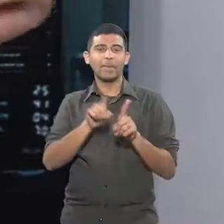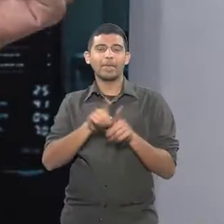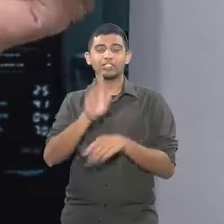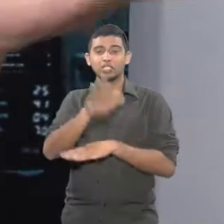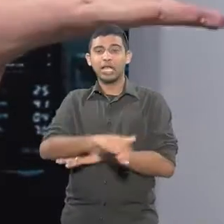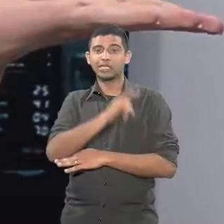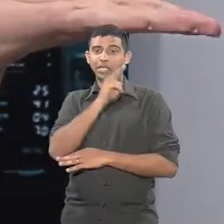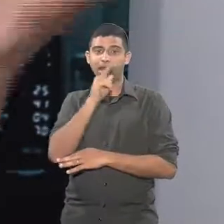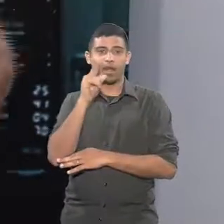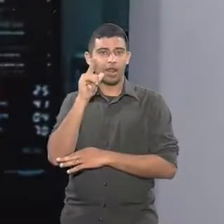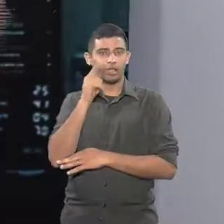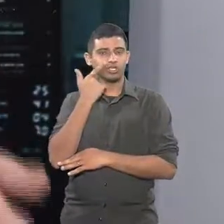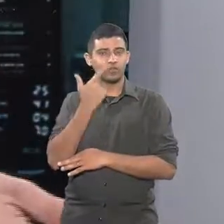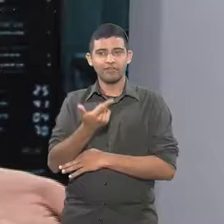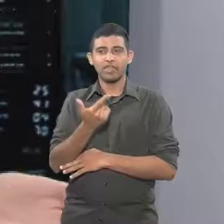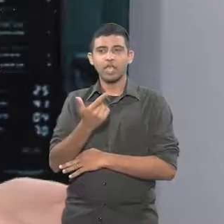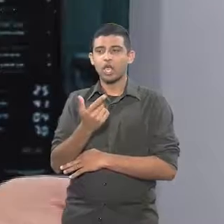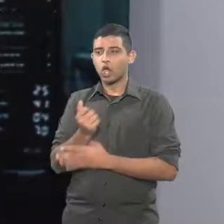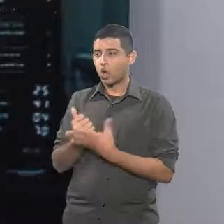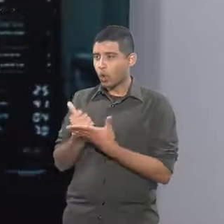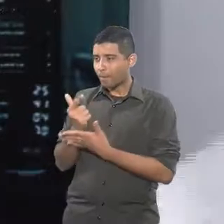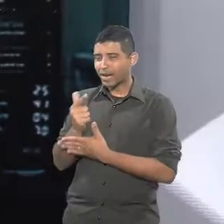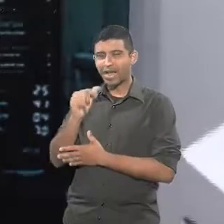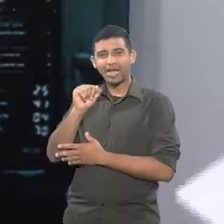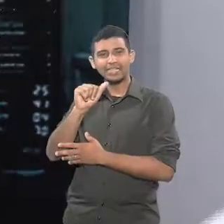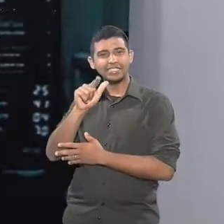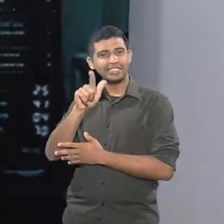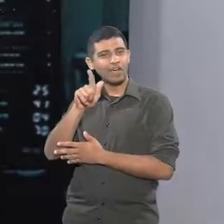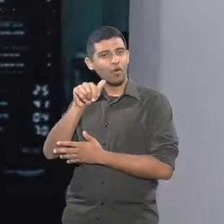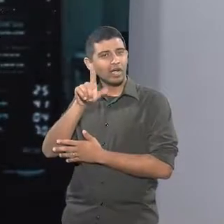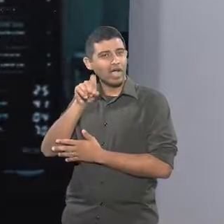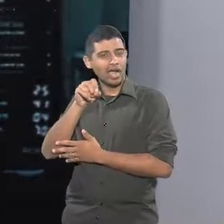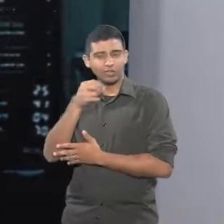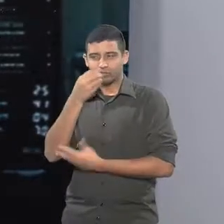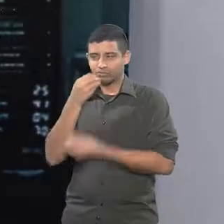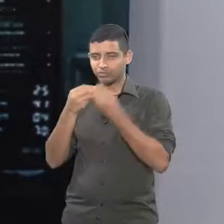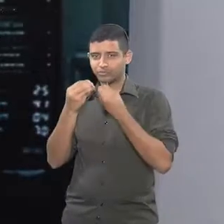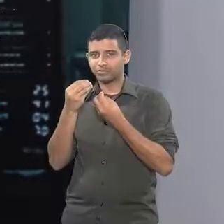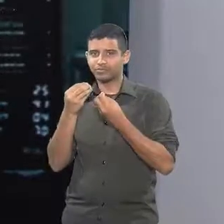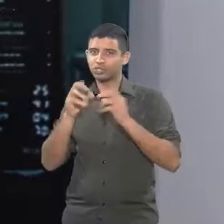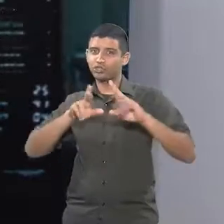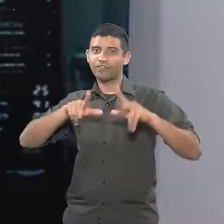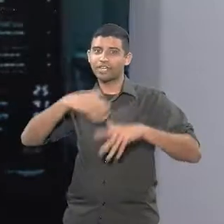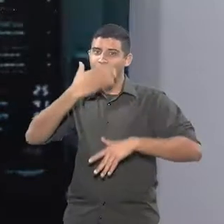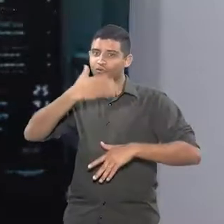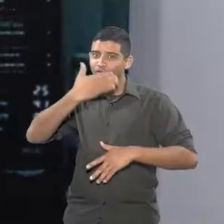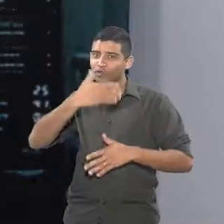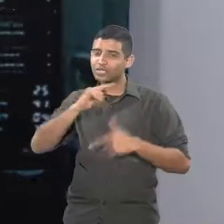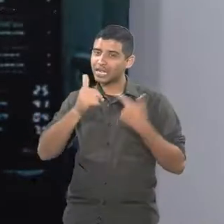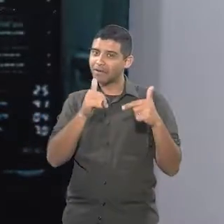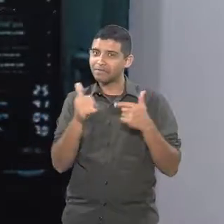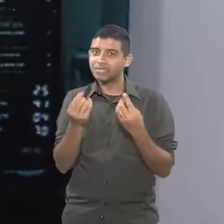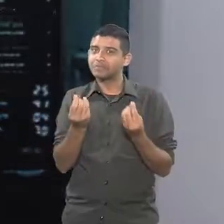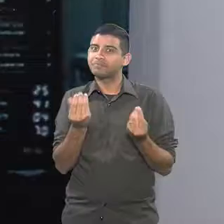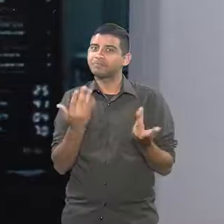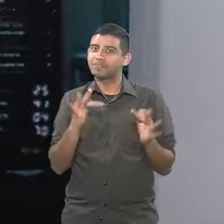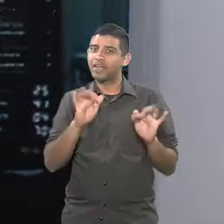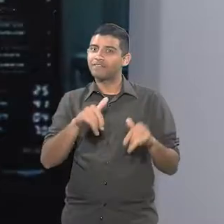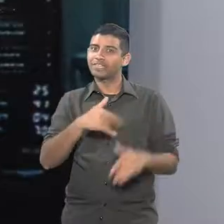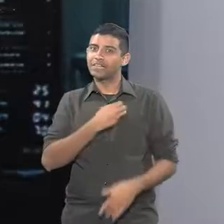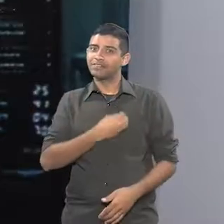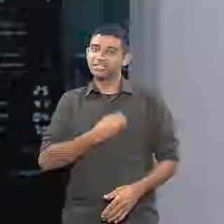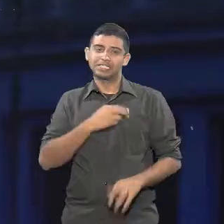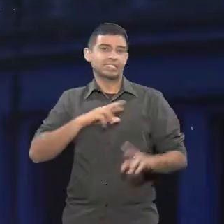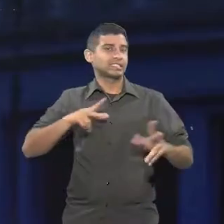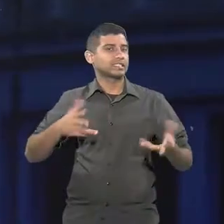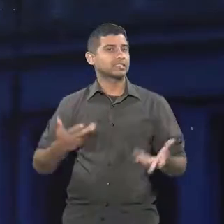você opta por comer um salgado na rua, ao invés de levar uma fruta para o trabalho. E isso faz diferença no final da vida.